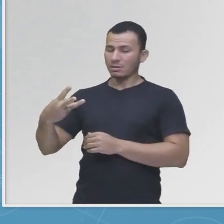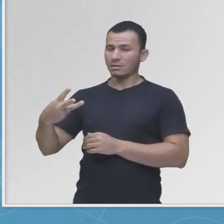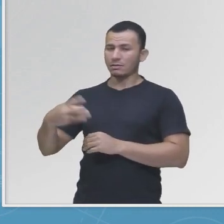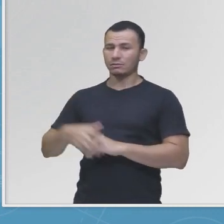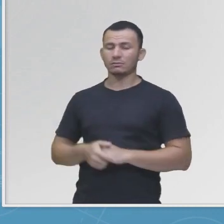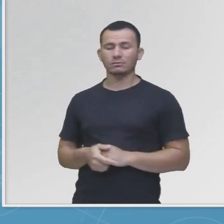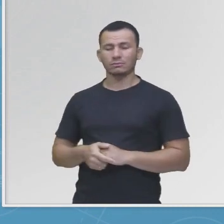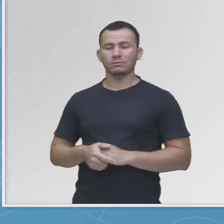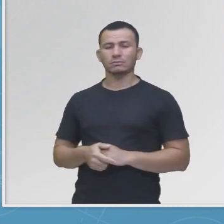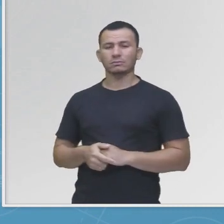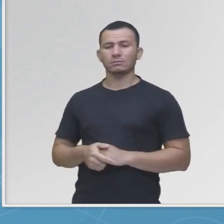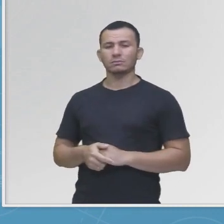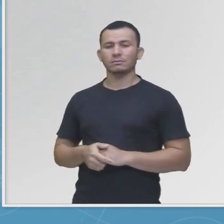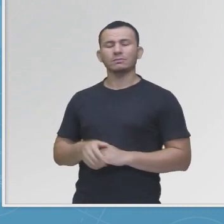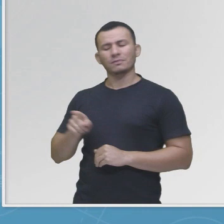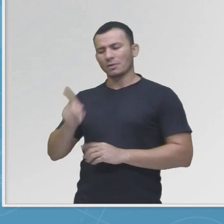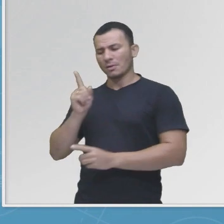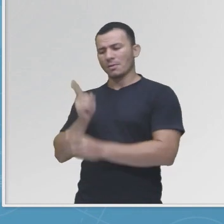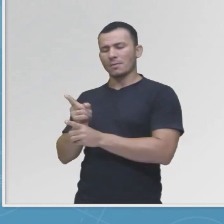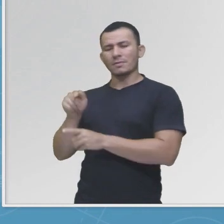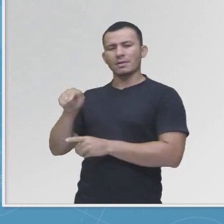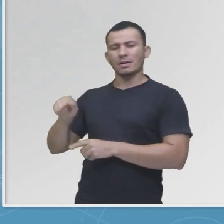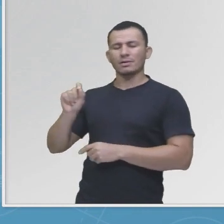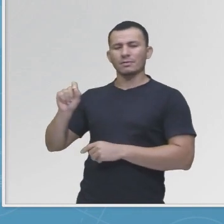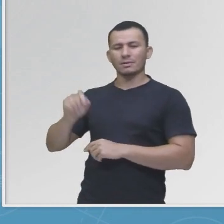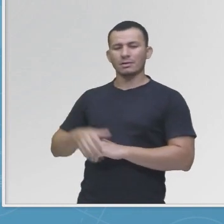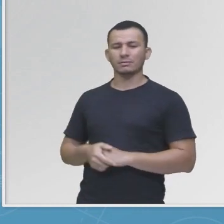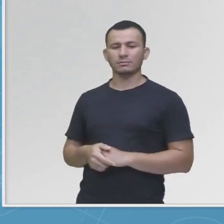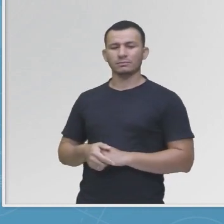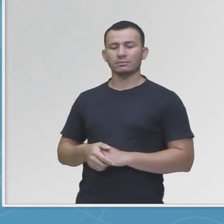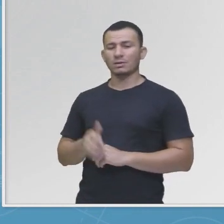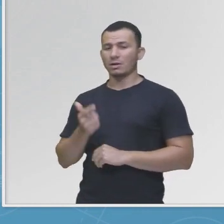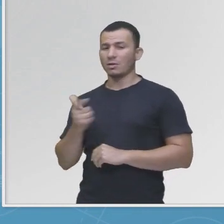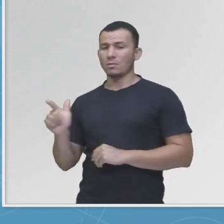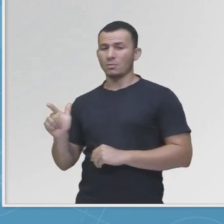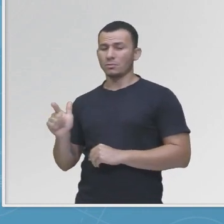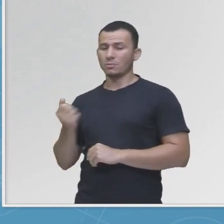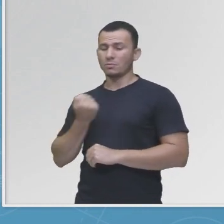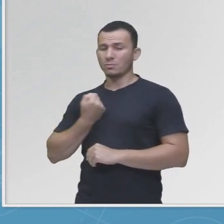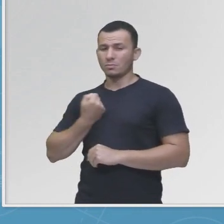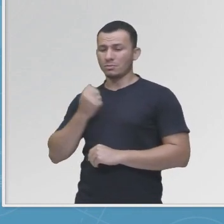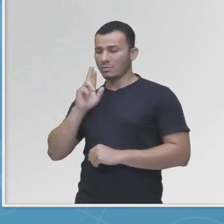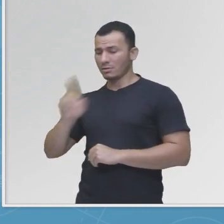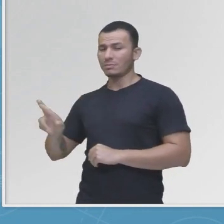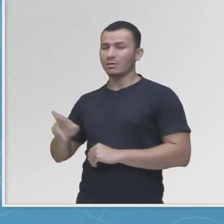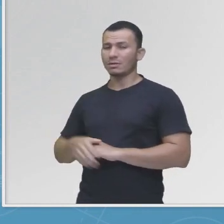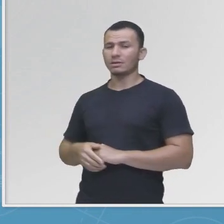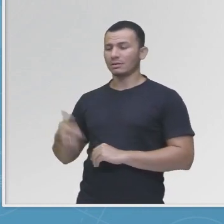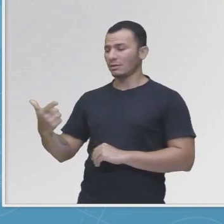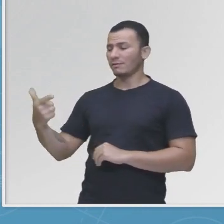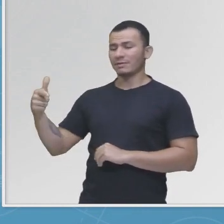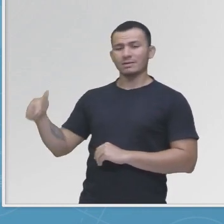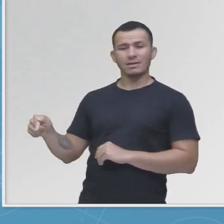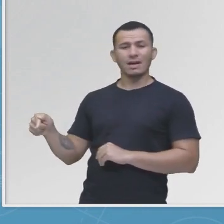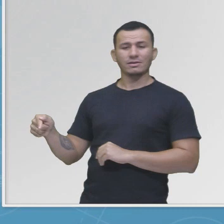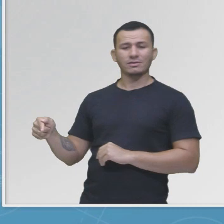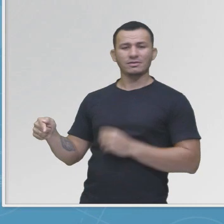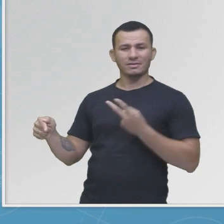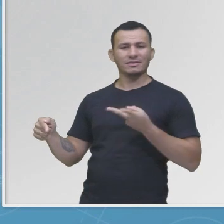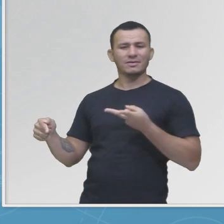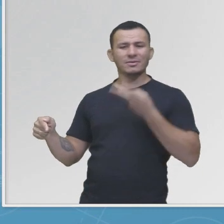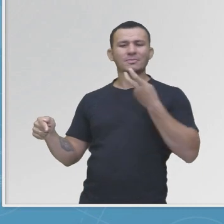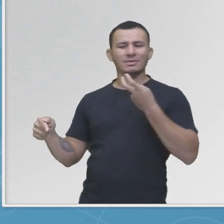valor encontrado, que é a diferença, vai ser a outra parcela, né? Aqui fica bem claro